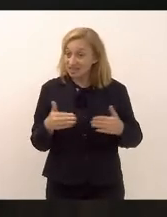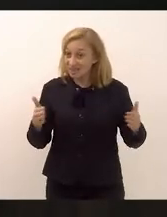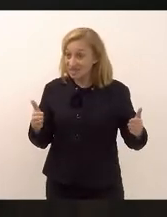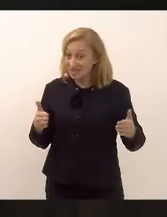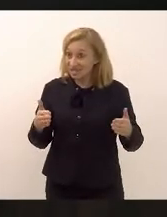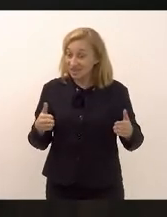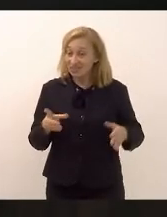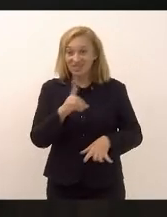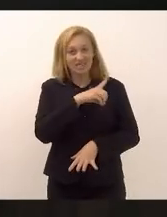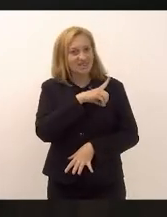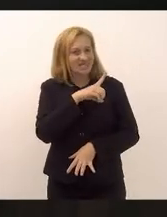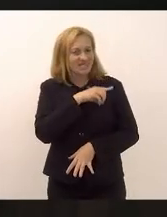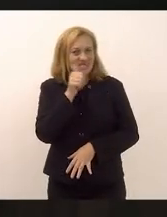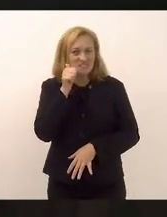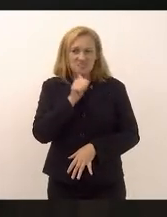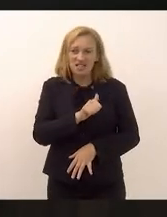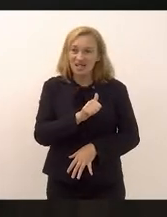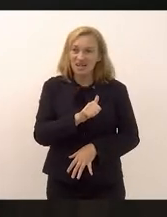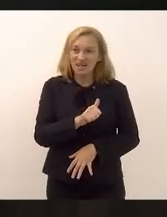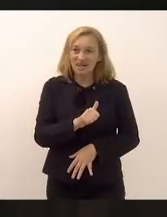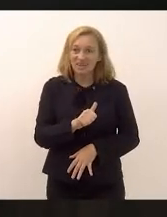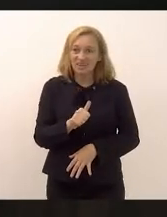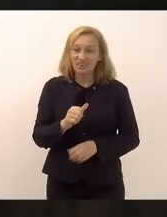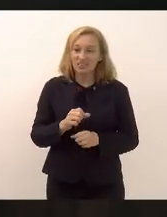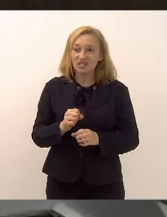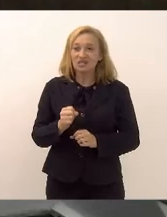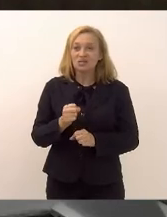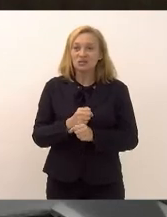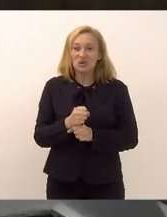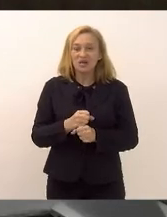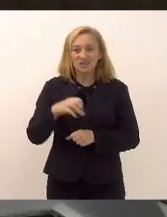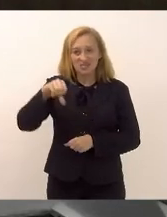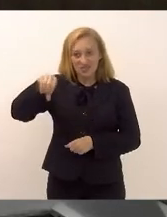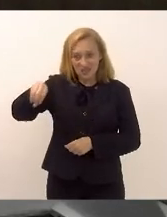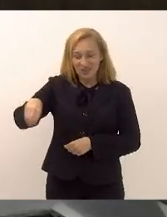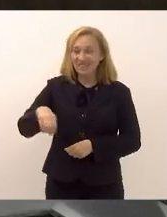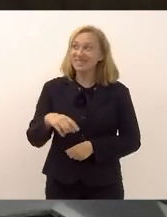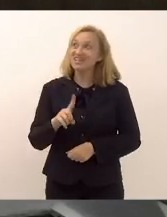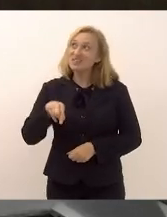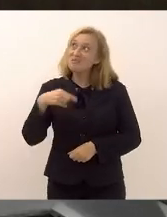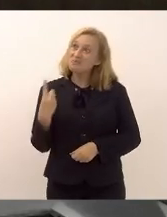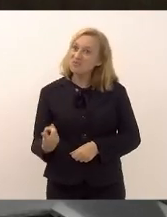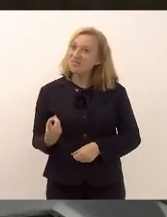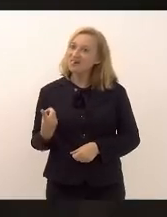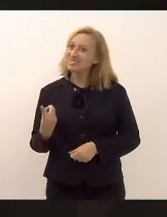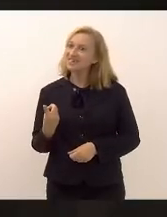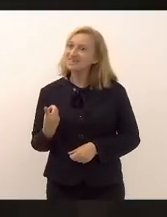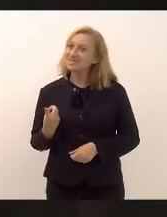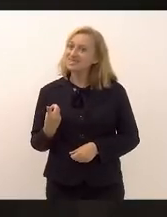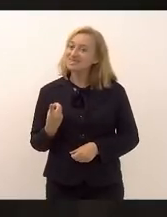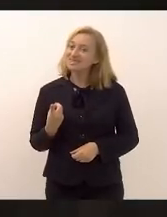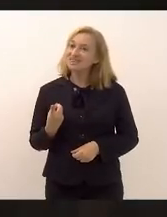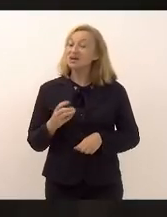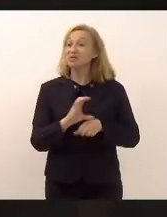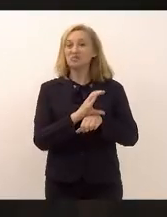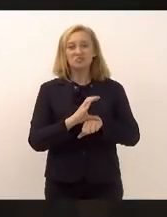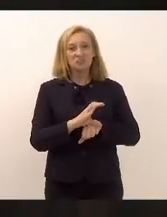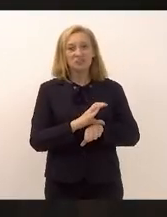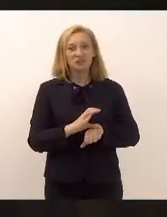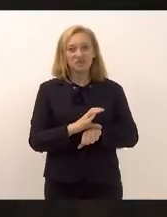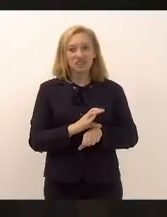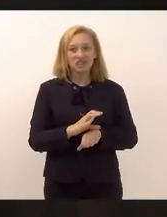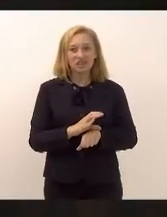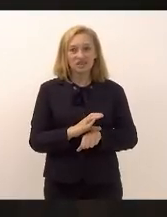uma delegacia de mulheres, isso na década de 90, logo depois da Constituição,